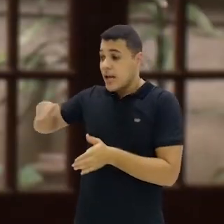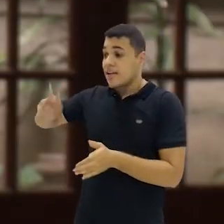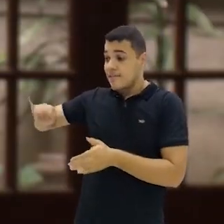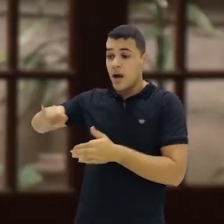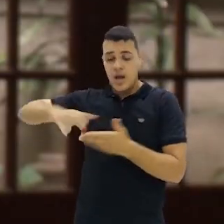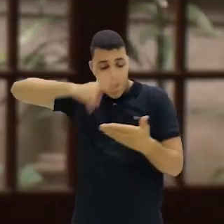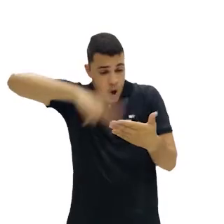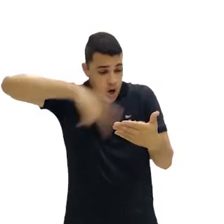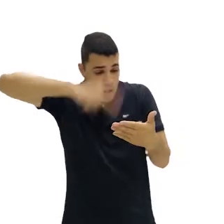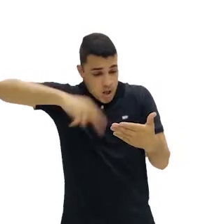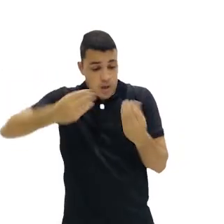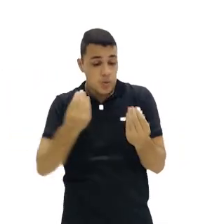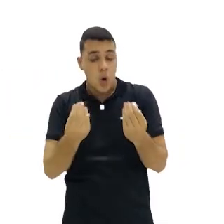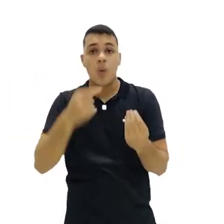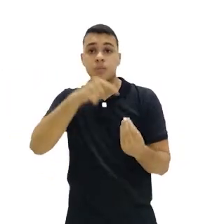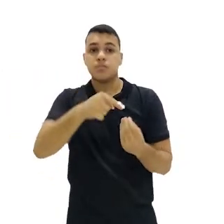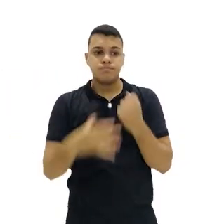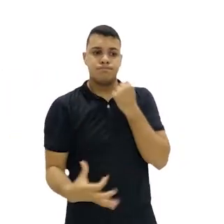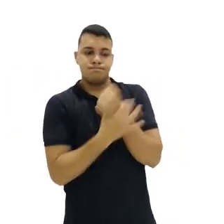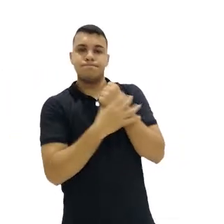sendo testadas.